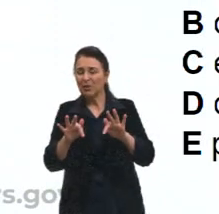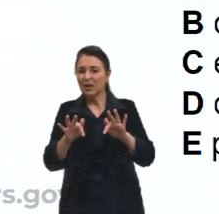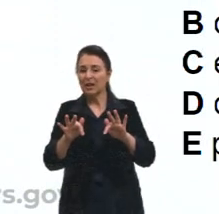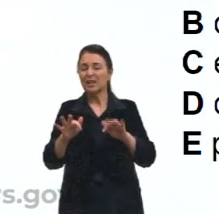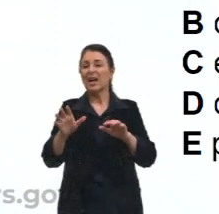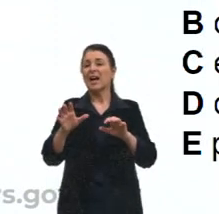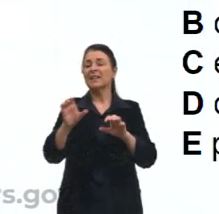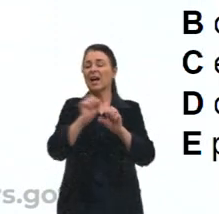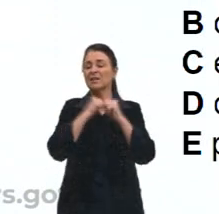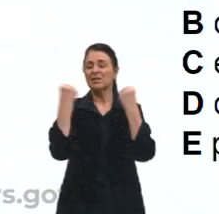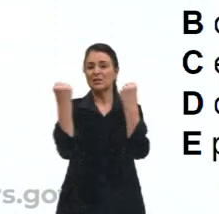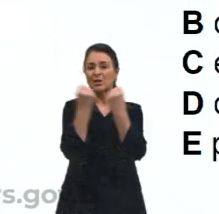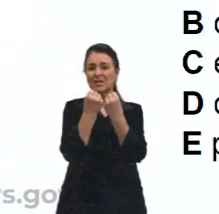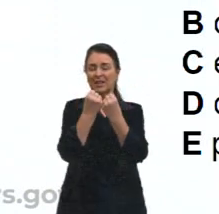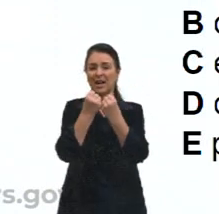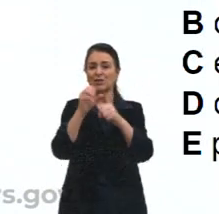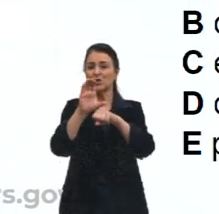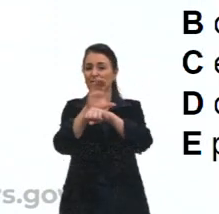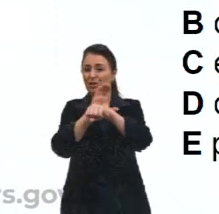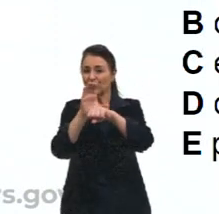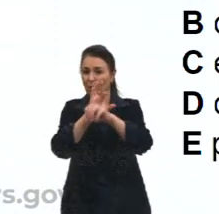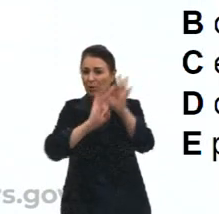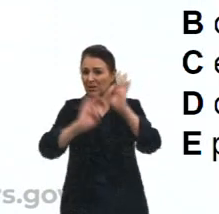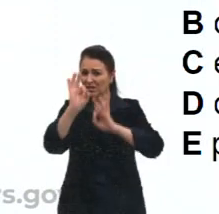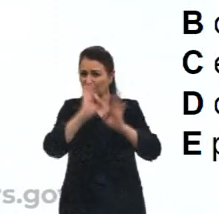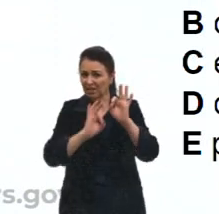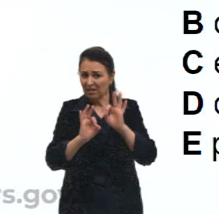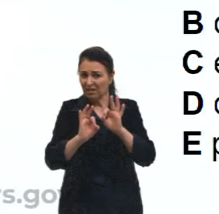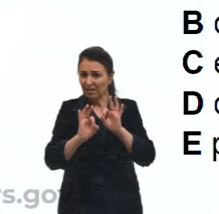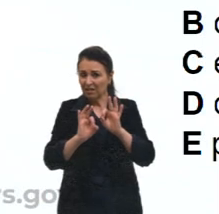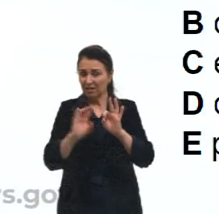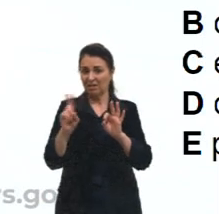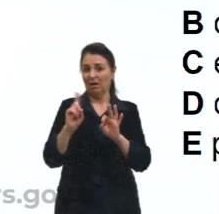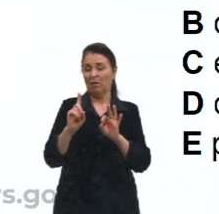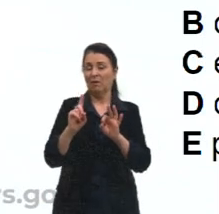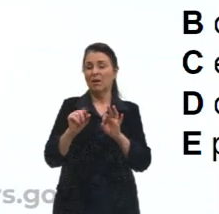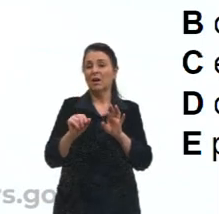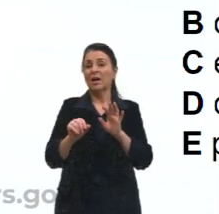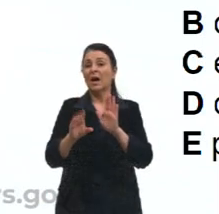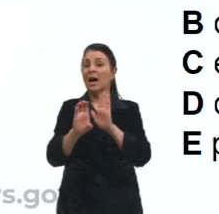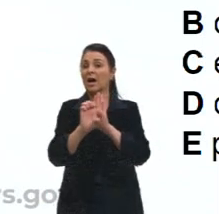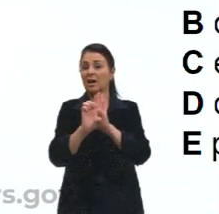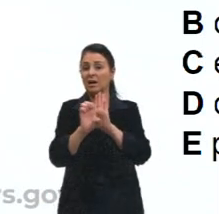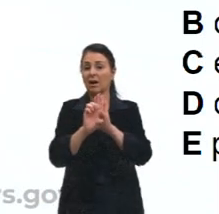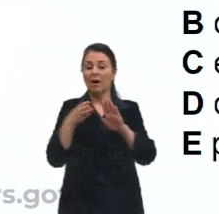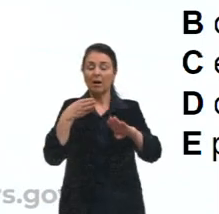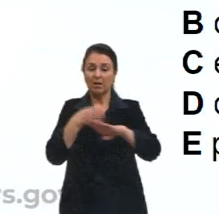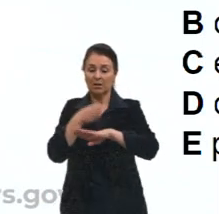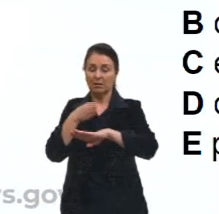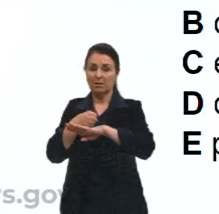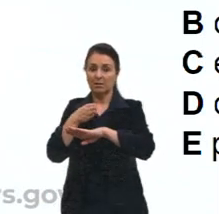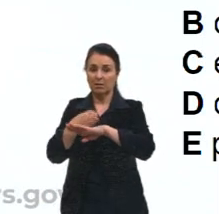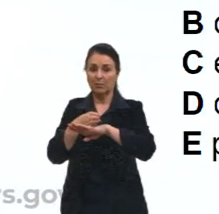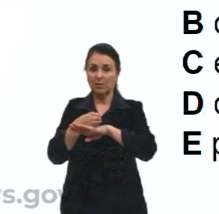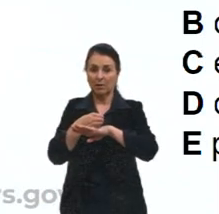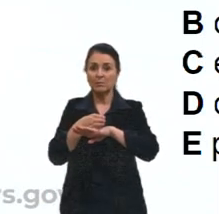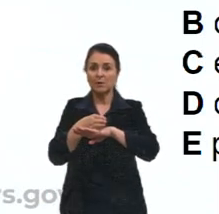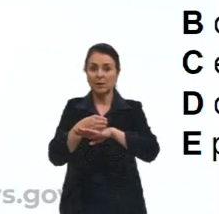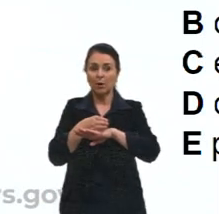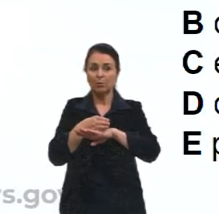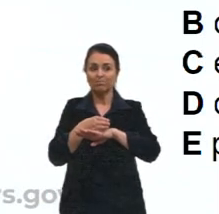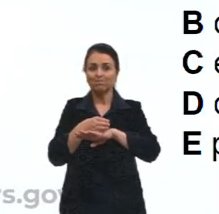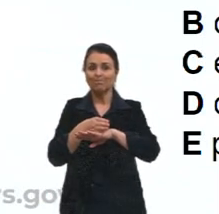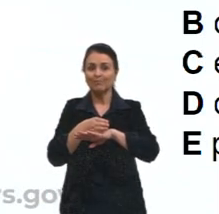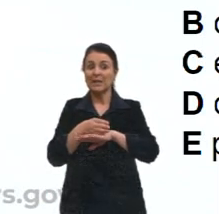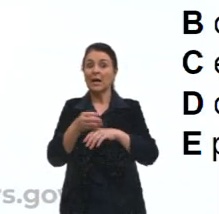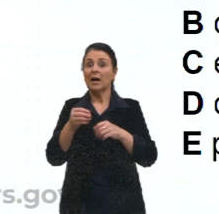organizada pensando que não é essa porque esse foi o auge da Grécia EA alternativa a ele participação um exercício de